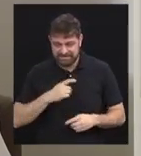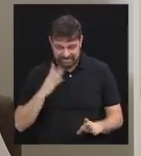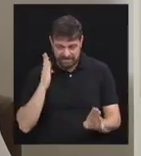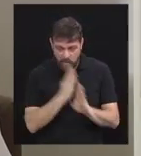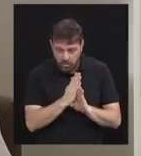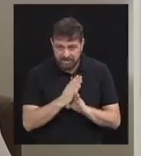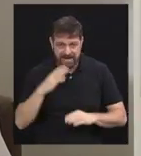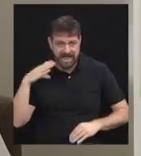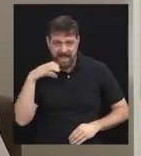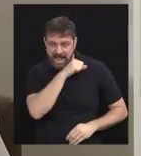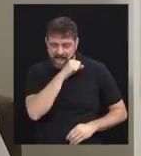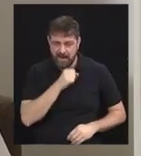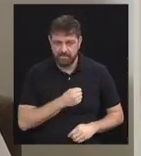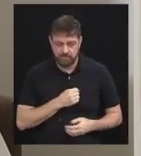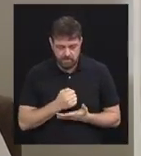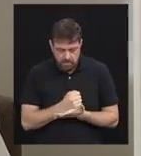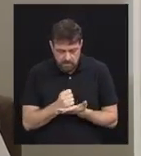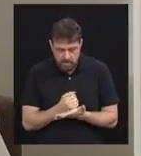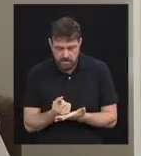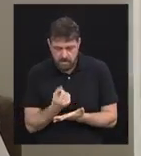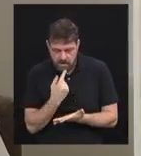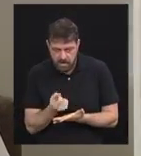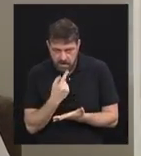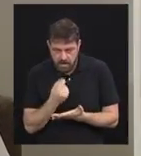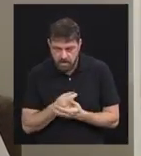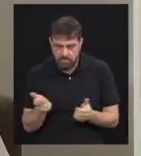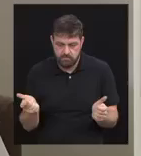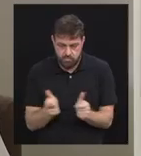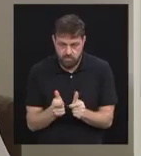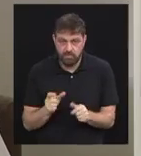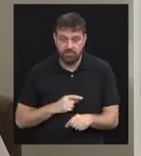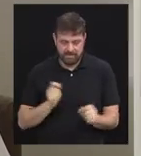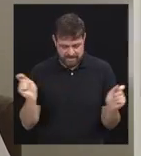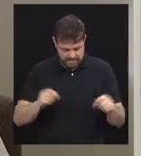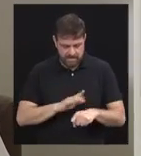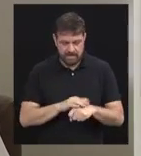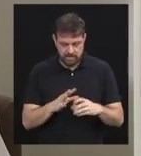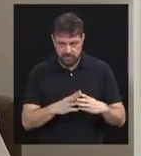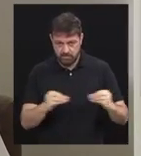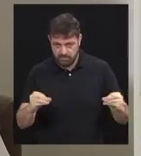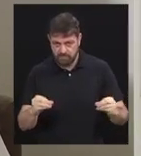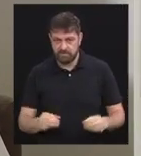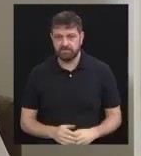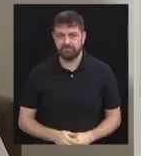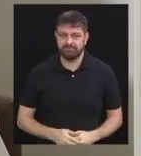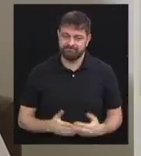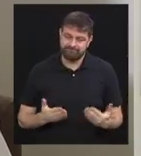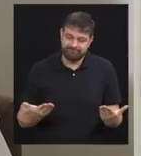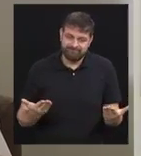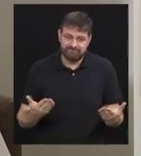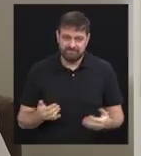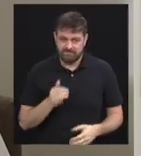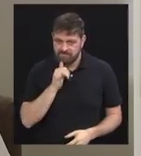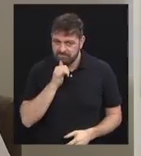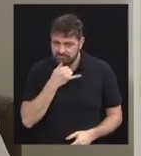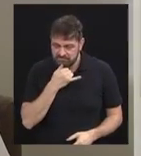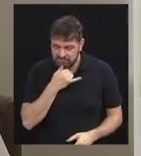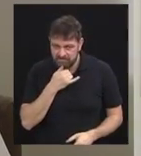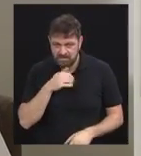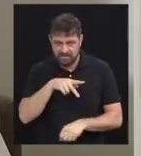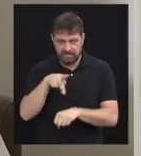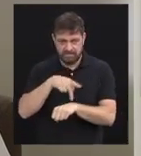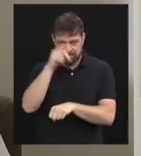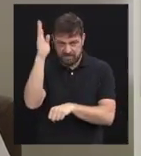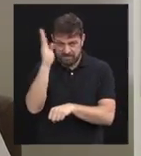mulher vai fazer e mais a chance de cura. É incrível isso, mas infelizmente num